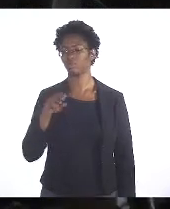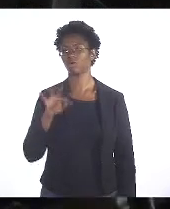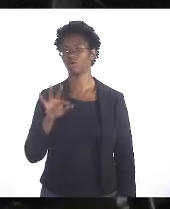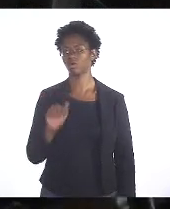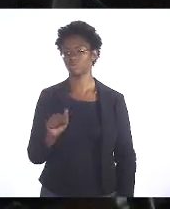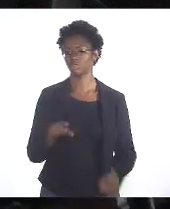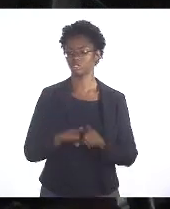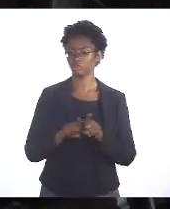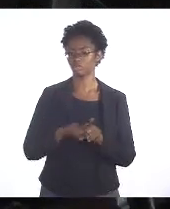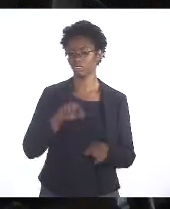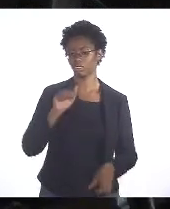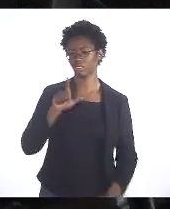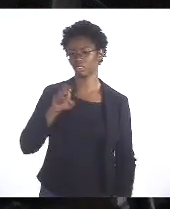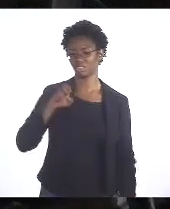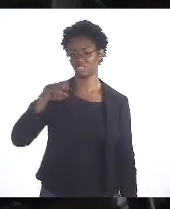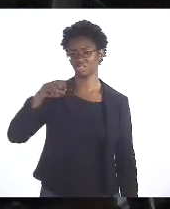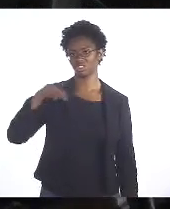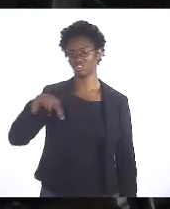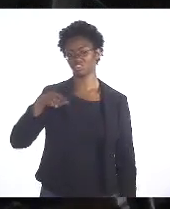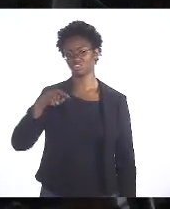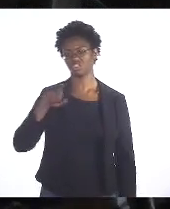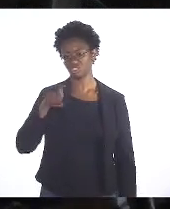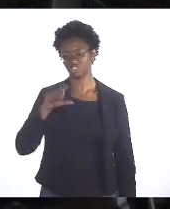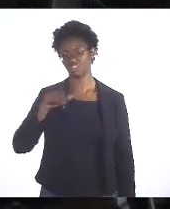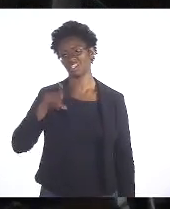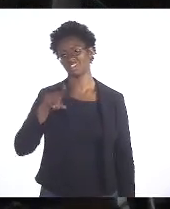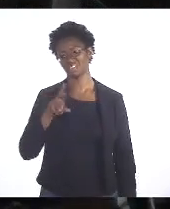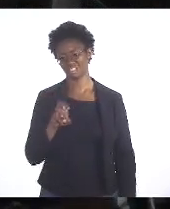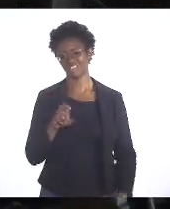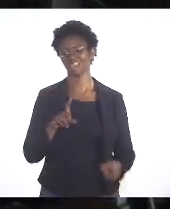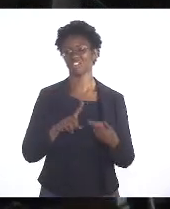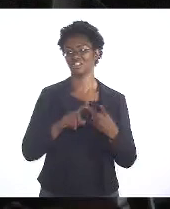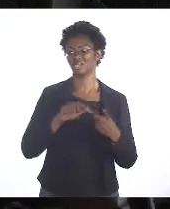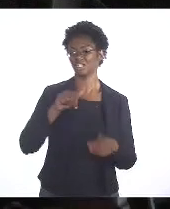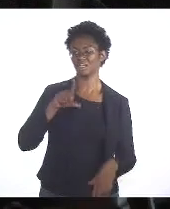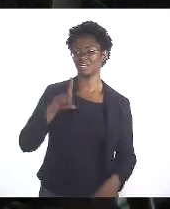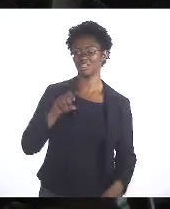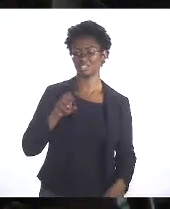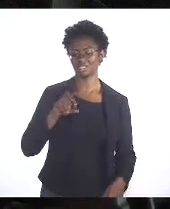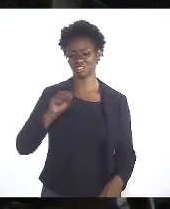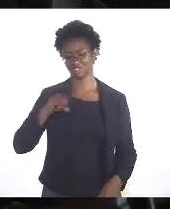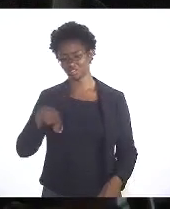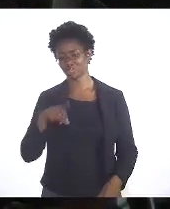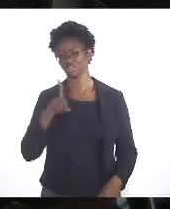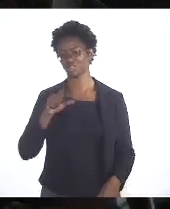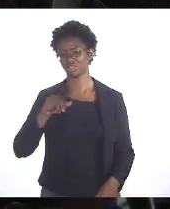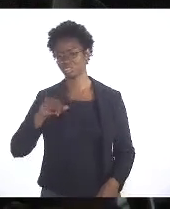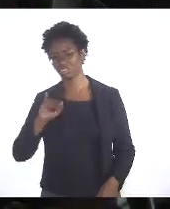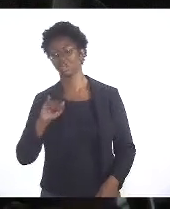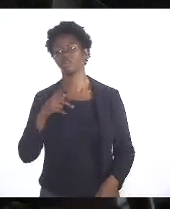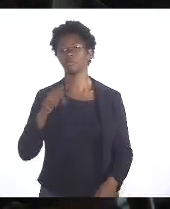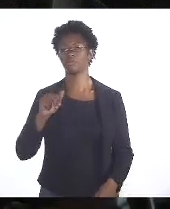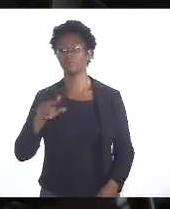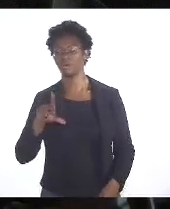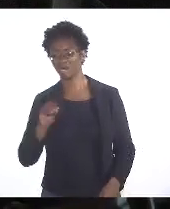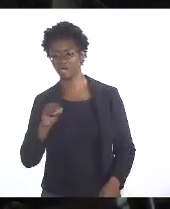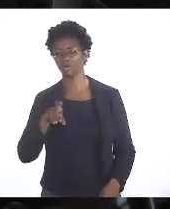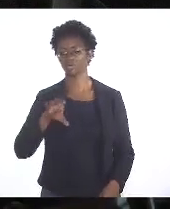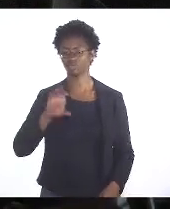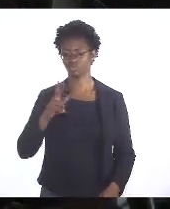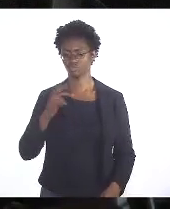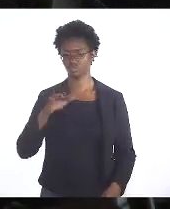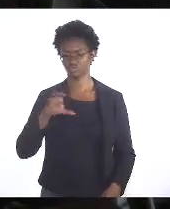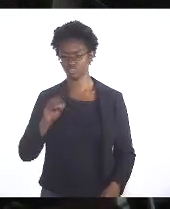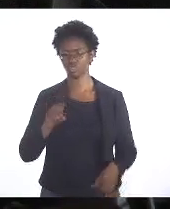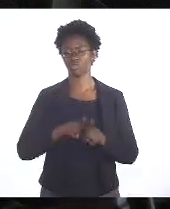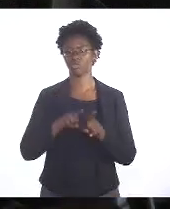Alexandre Quinoploc, Rodrigo Amorim, Rodrigo Bacelar, Anderson Moraes, Bruno Dauari, Dani Monteiro, Capitão Paulo Teixeira, Chico Machado e Samuel